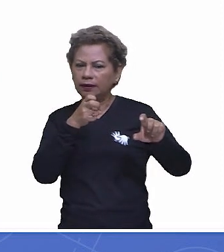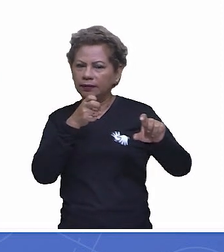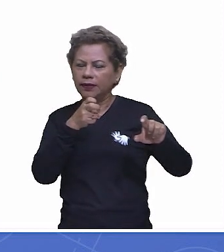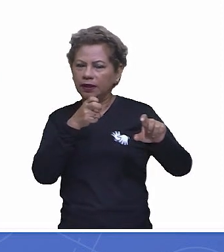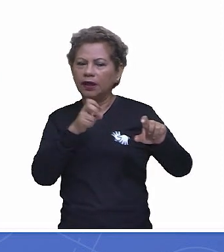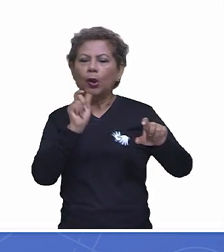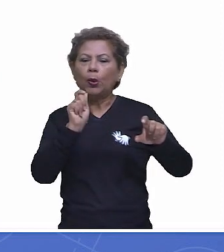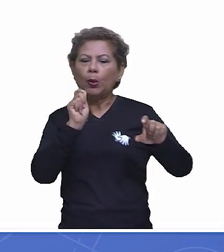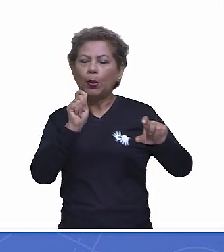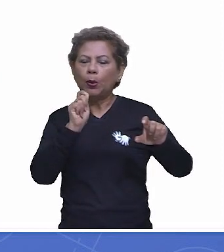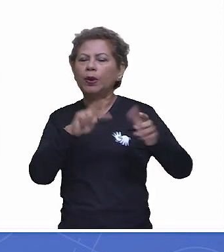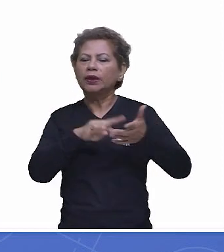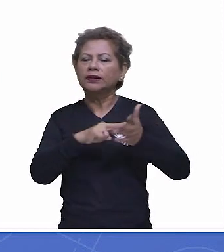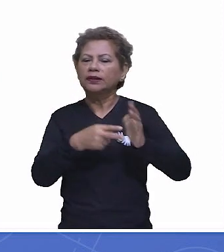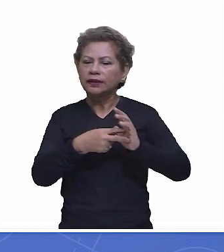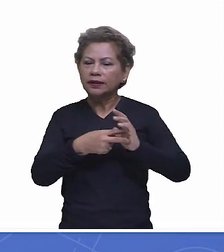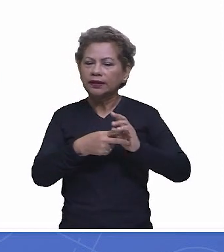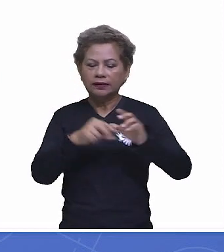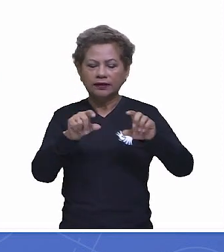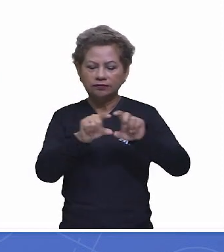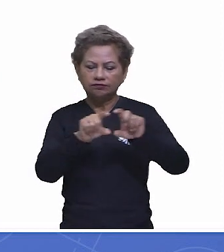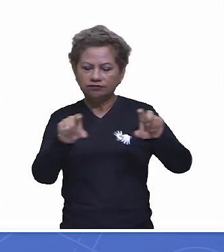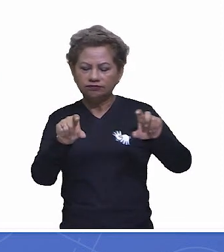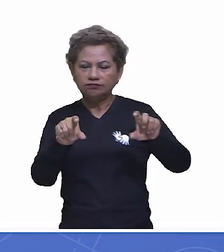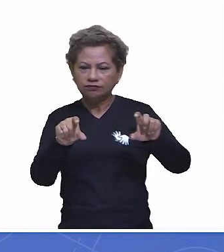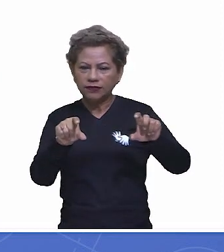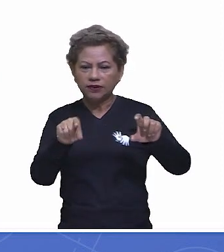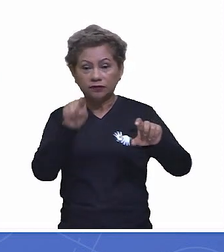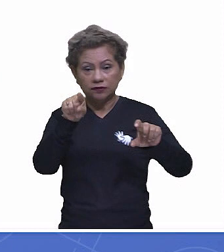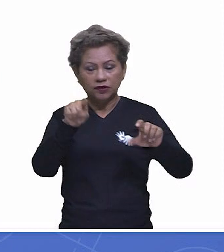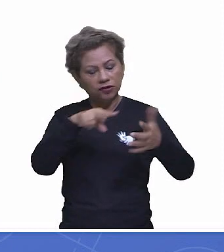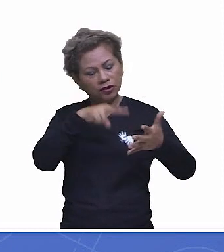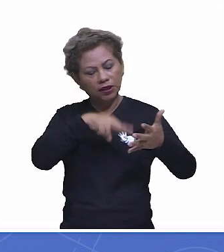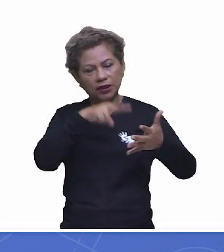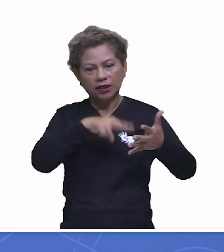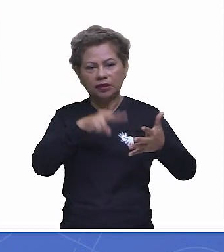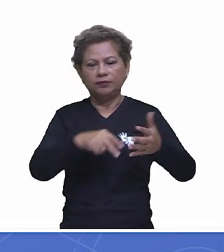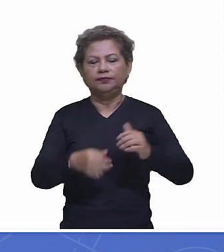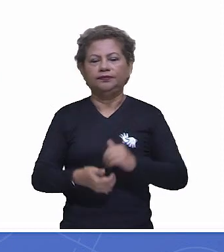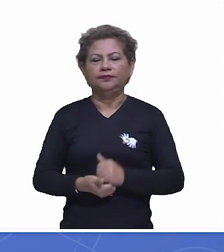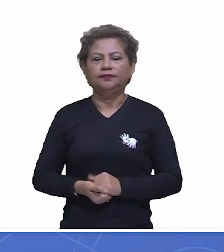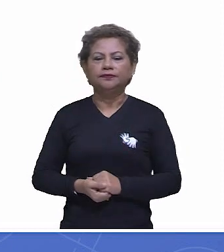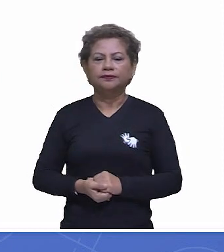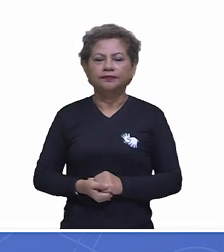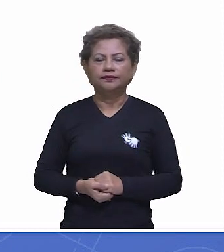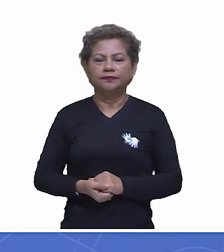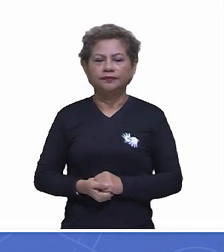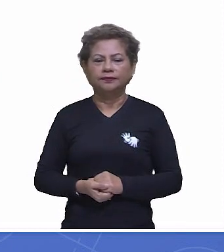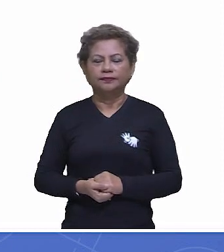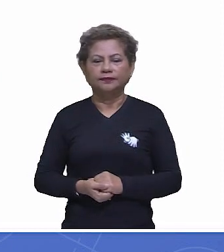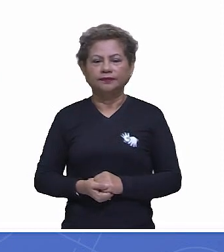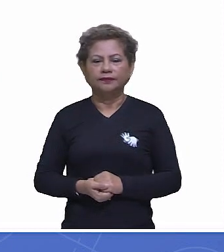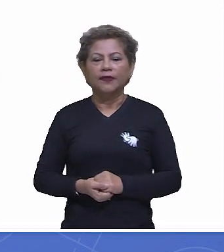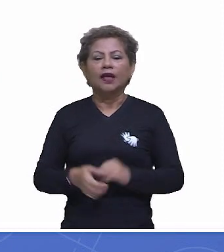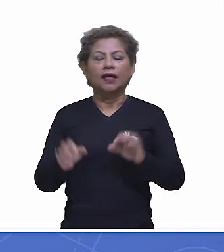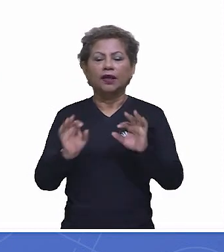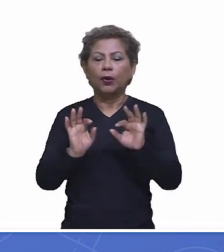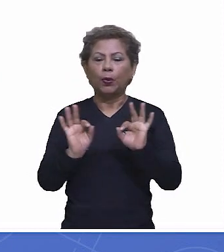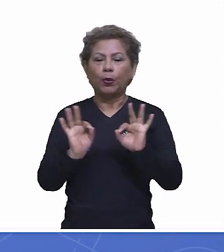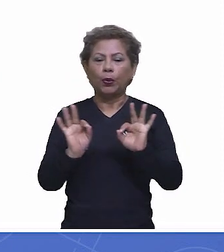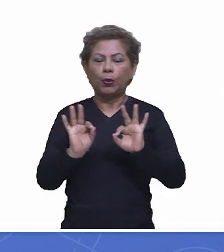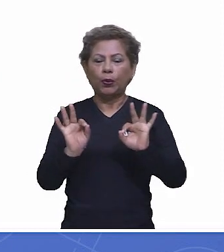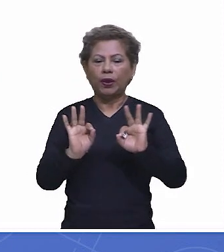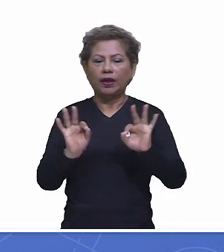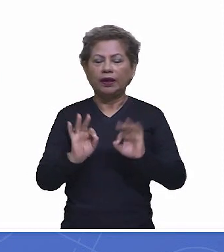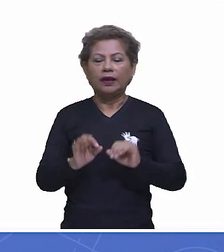esse primeiro período aqui, né, essa primeira, não é necessariamente uma sentença, né, um período, ele não é